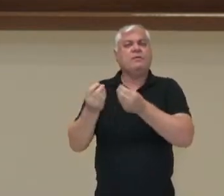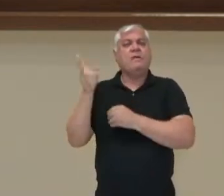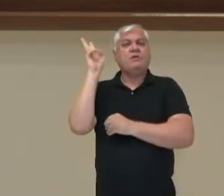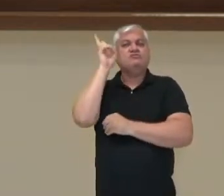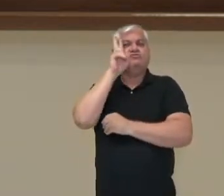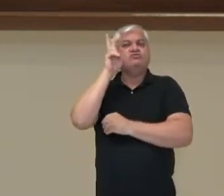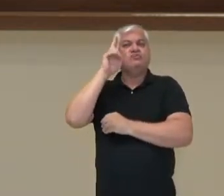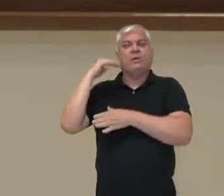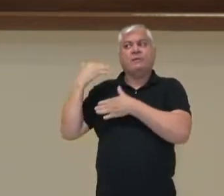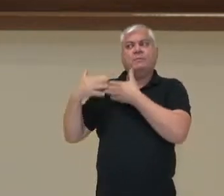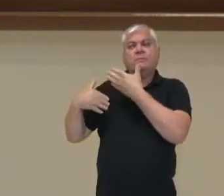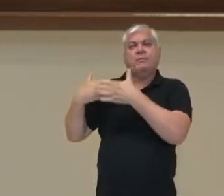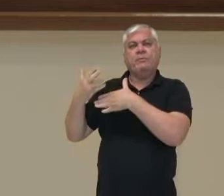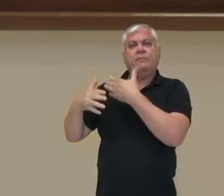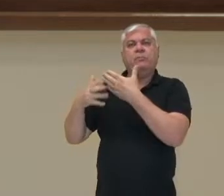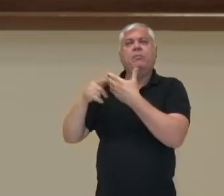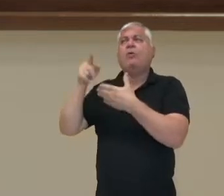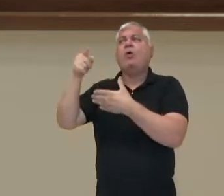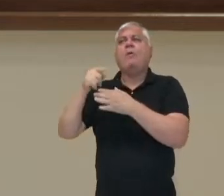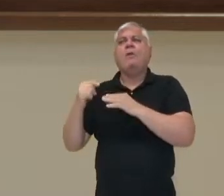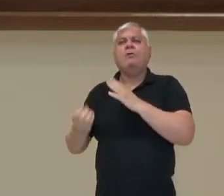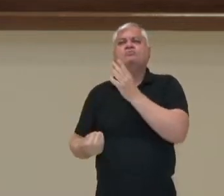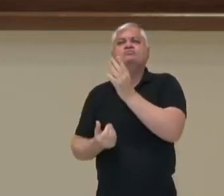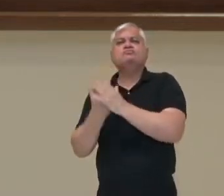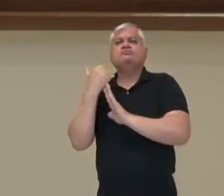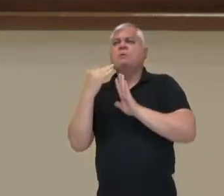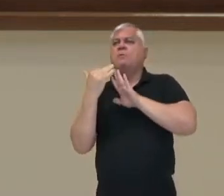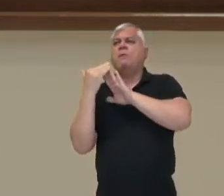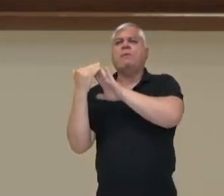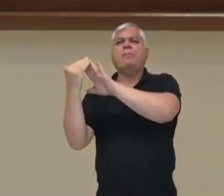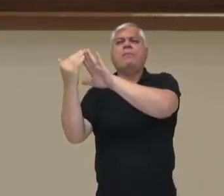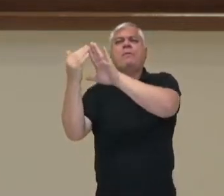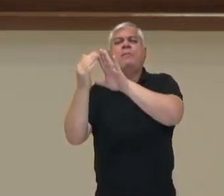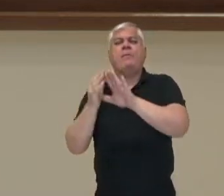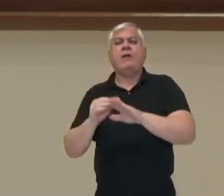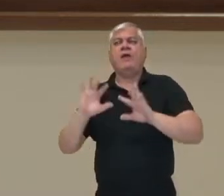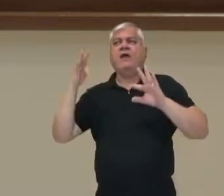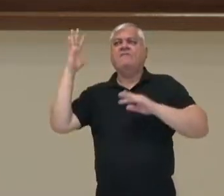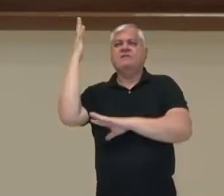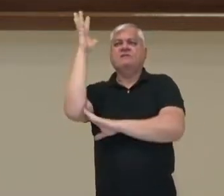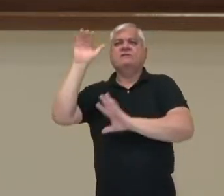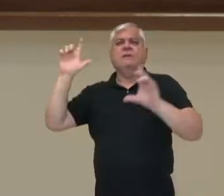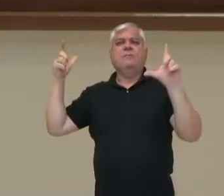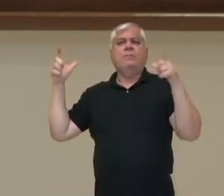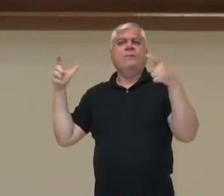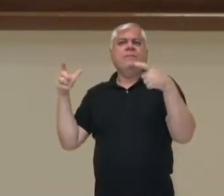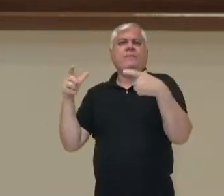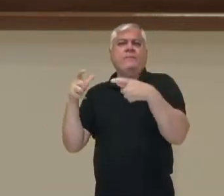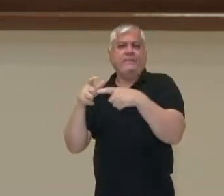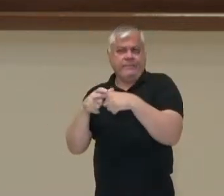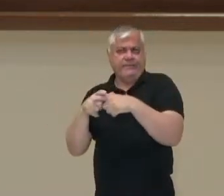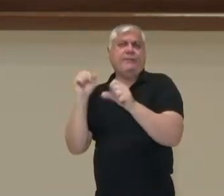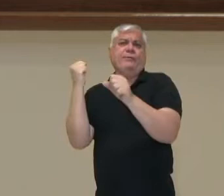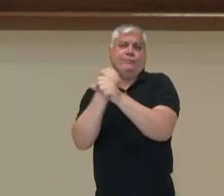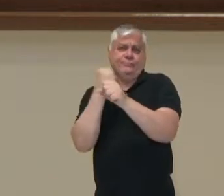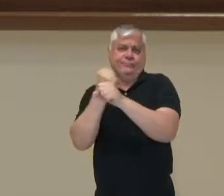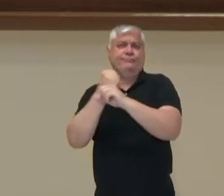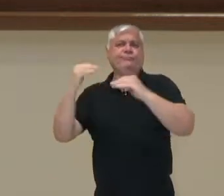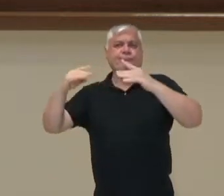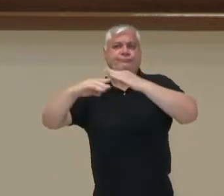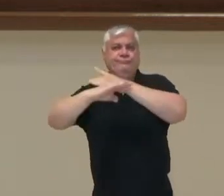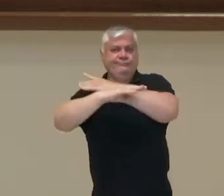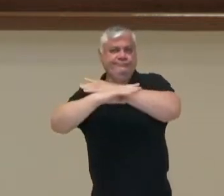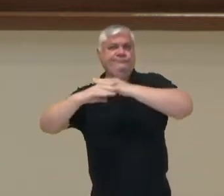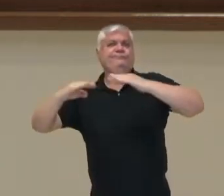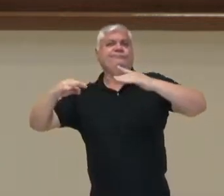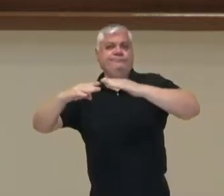de ocupação dessas áreas e como a vegetação foi perdendo espaço, por exemplo, para a construção das cidades, né?